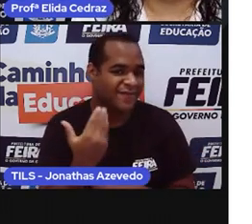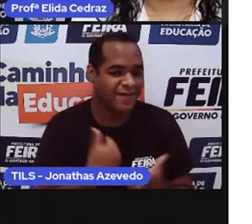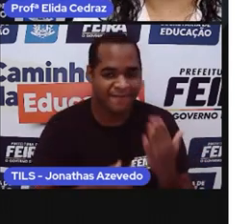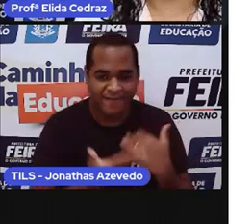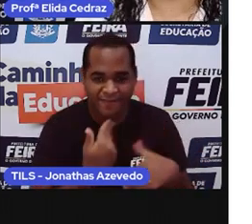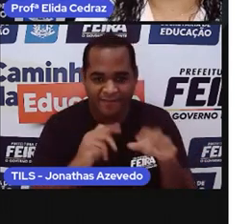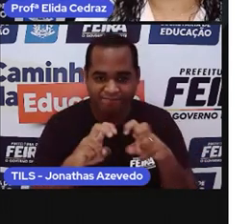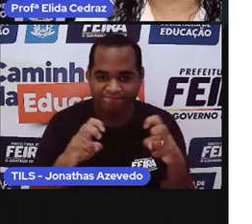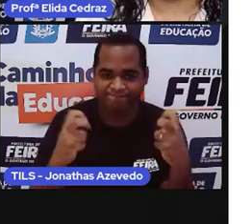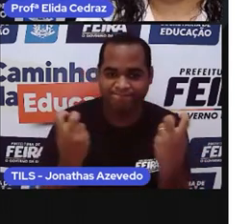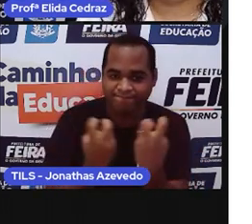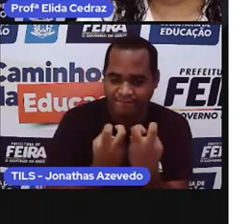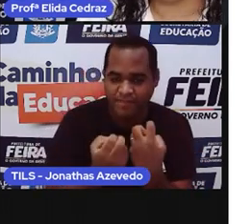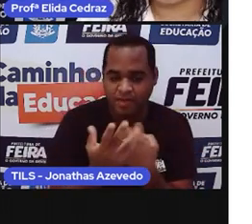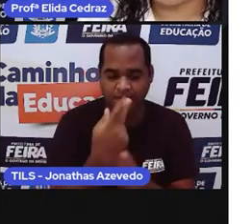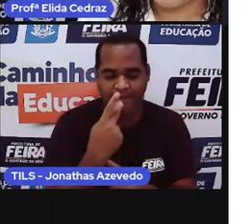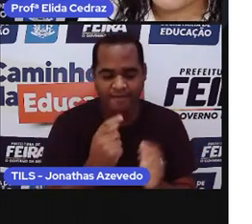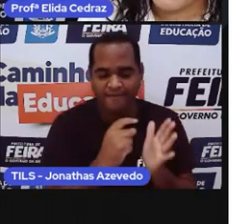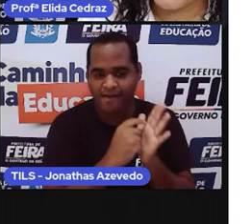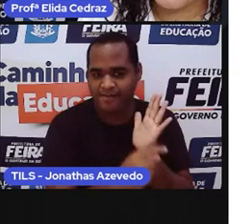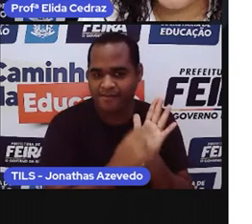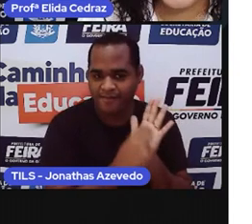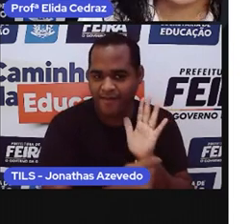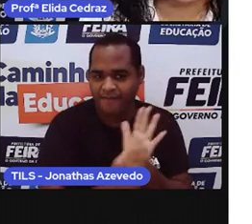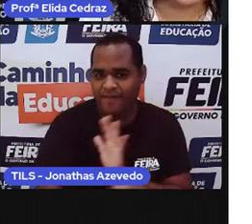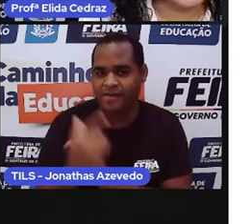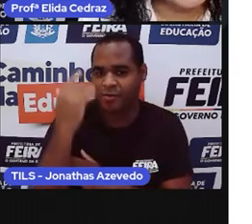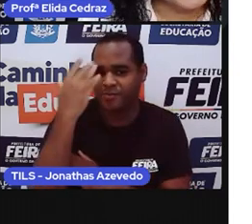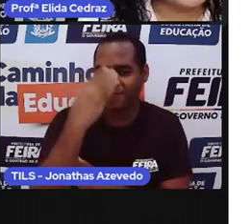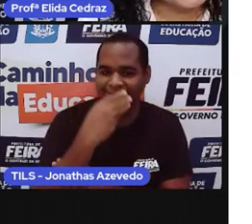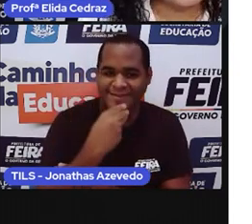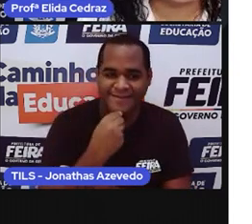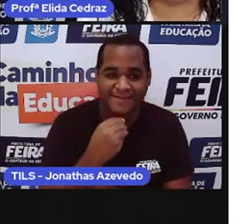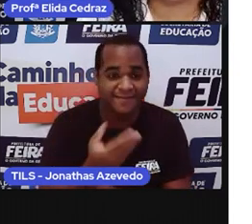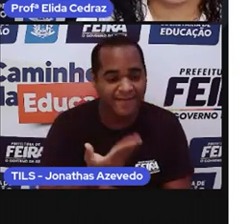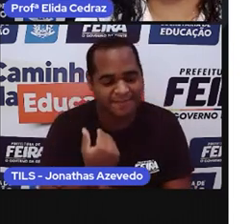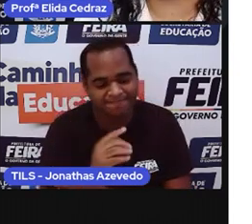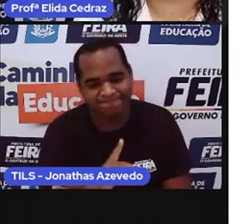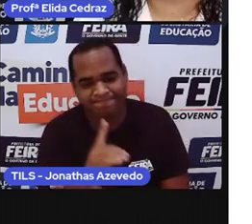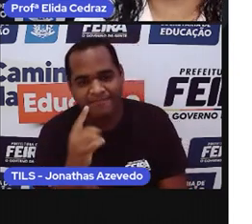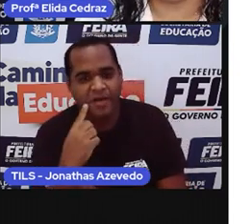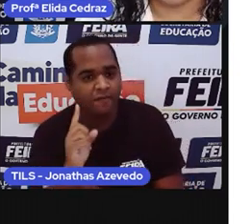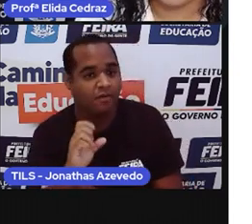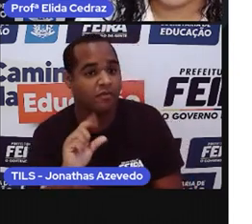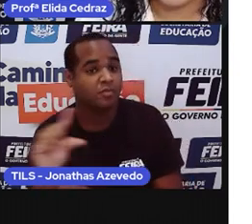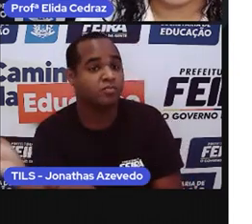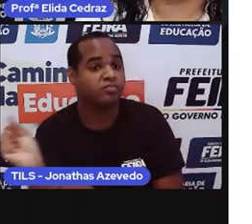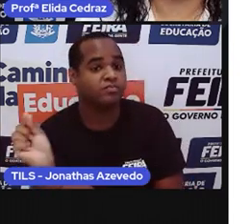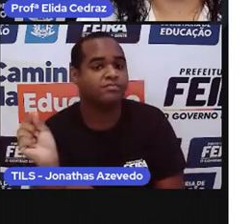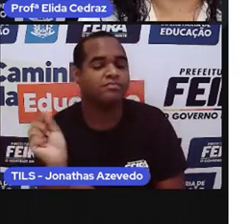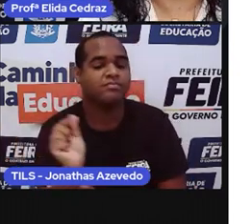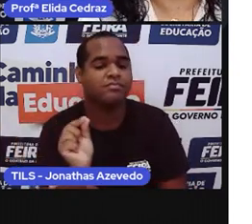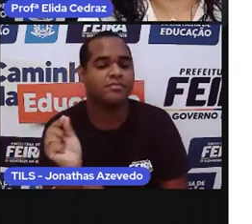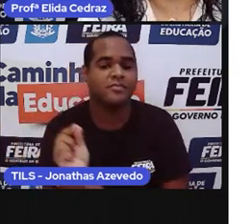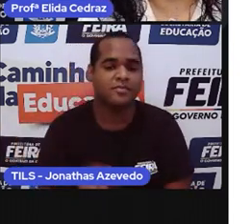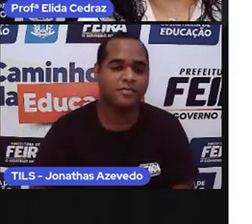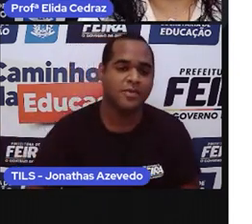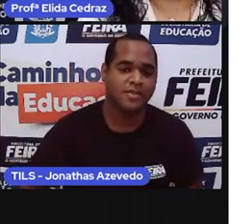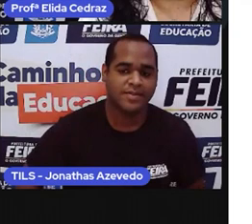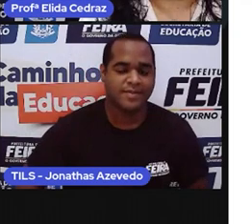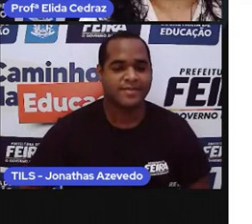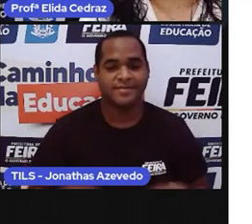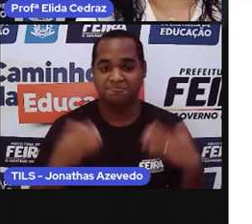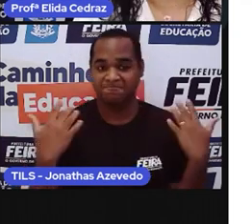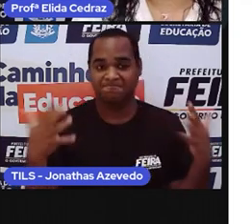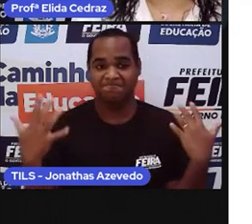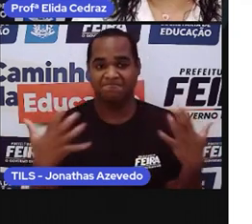roda. Digo um verso bem bonito, diga adeus e vá embora. Muito